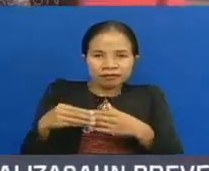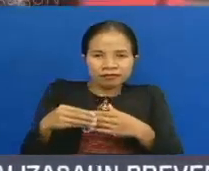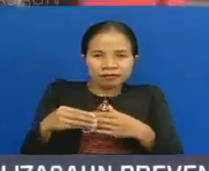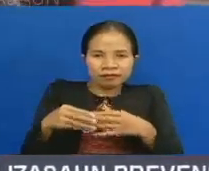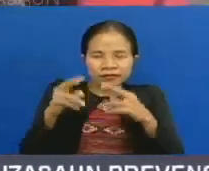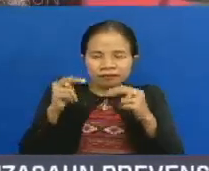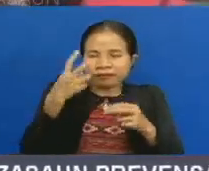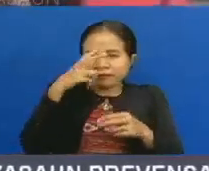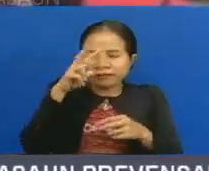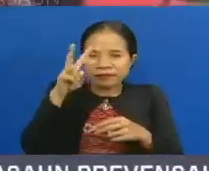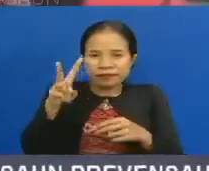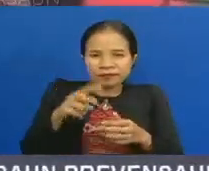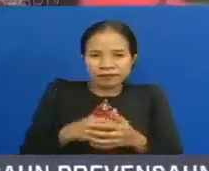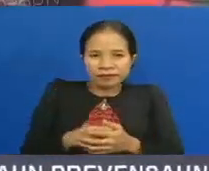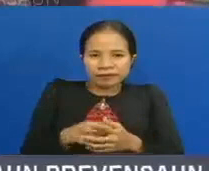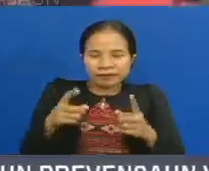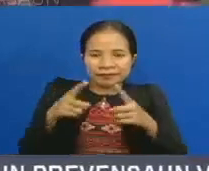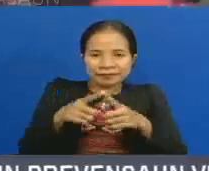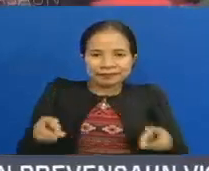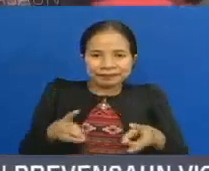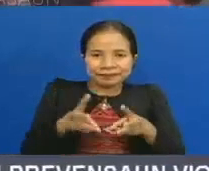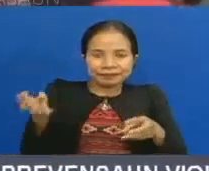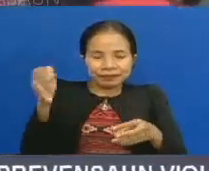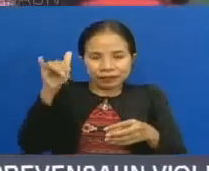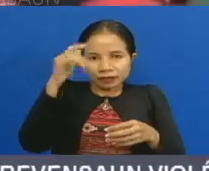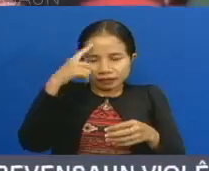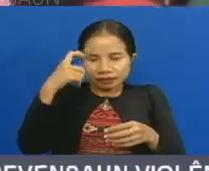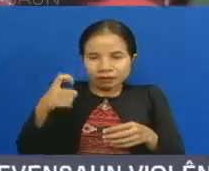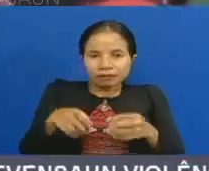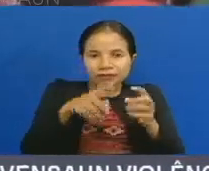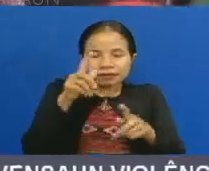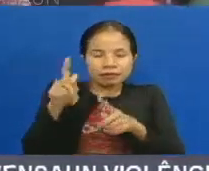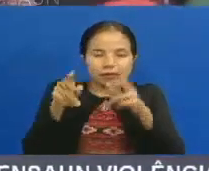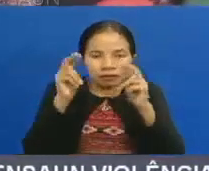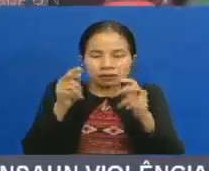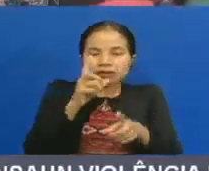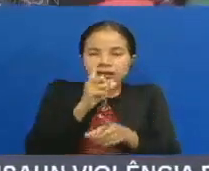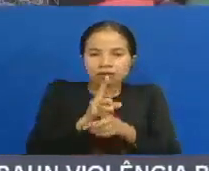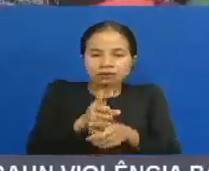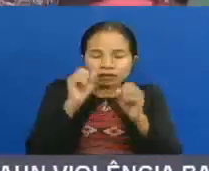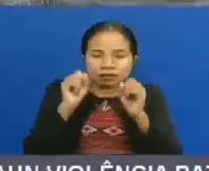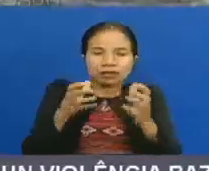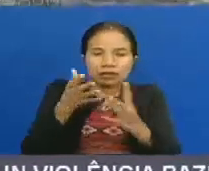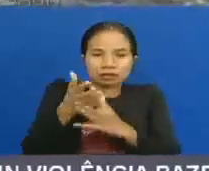tinggi tamatan ba dalam sirene tamba komunidade persija tebes atu bela